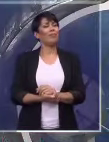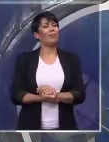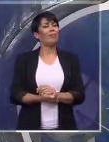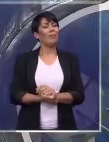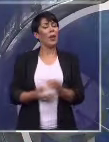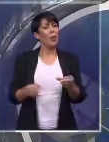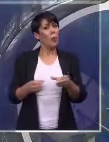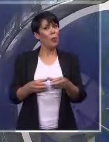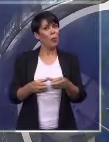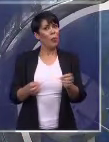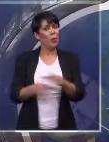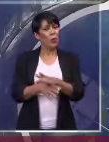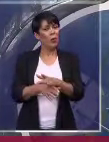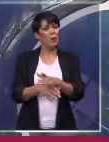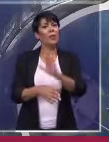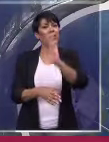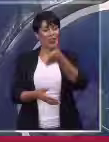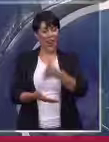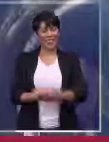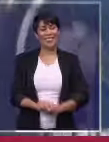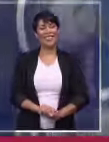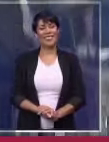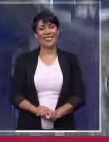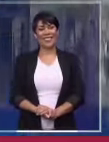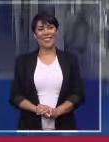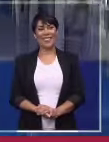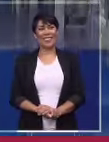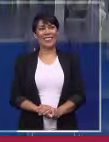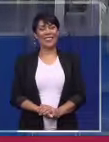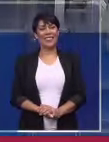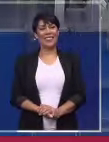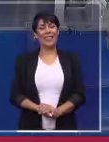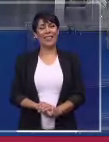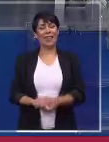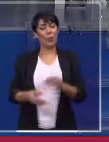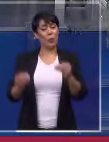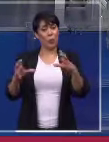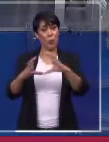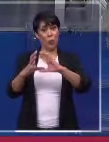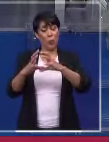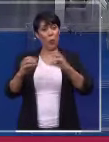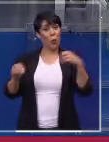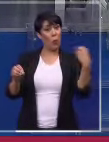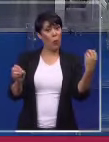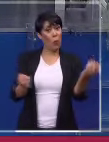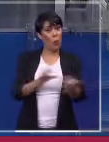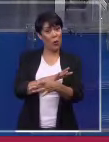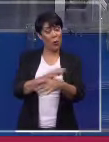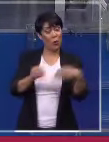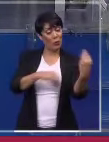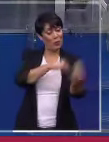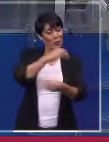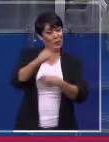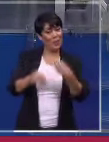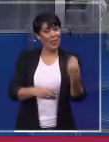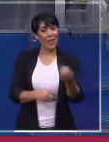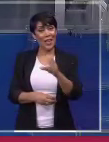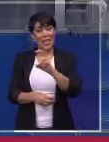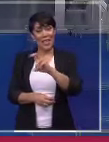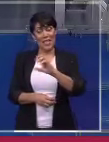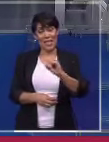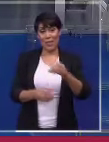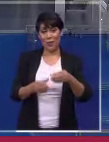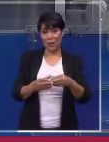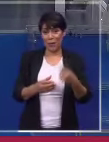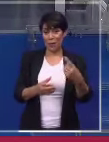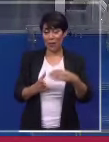Vamos começar? Está na hora. Valendo! Globo carregado. Embaralhando. 50 bolas